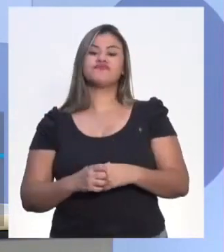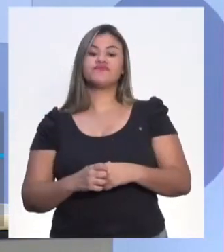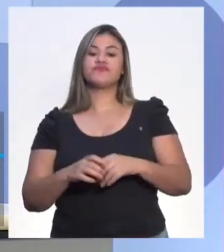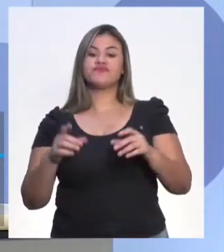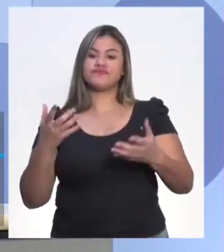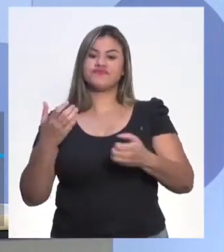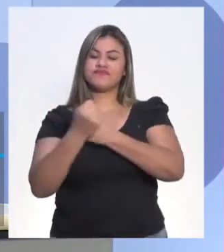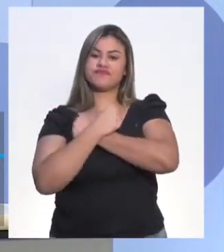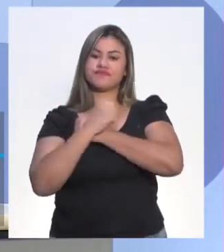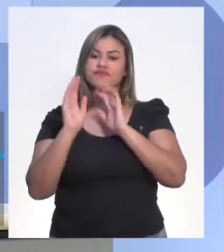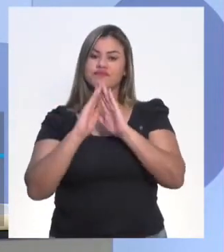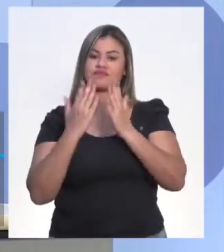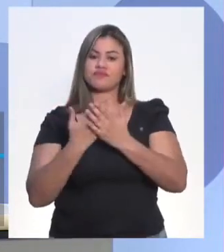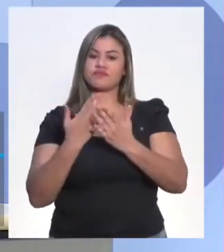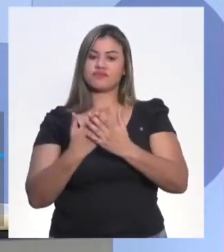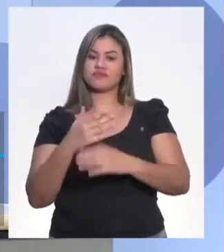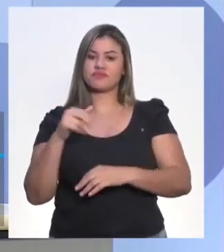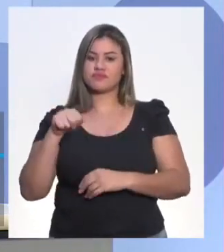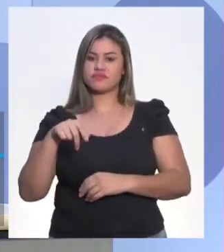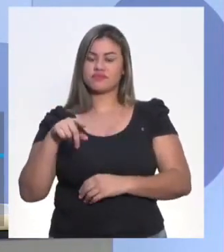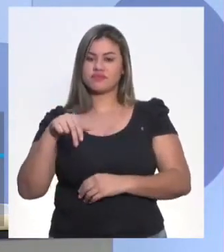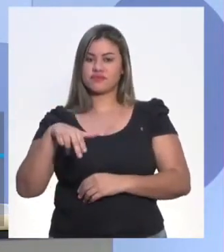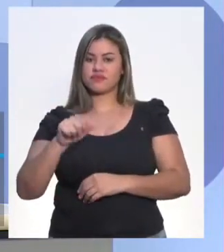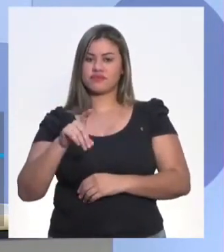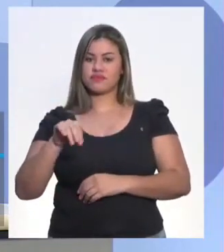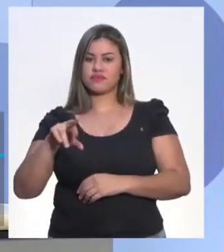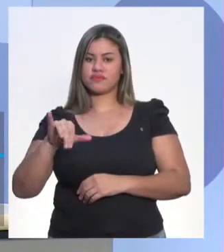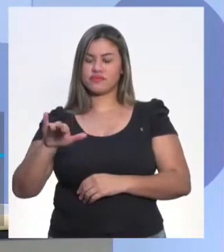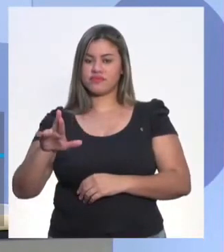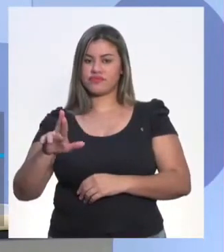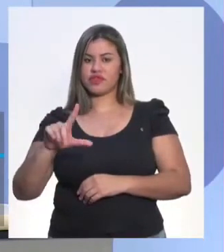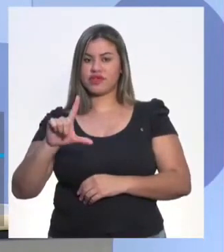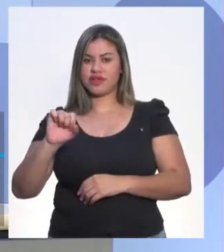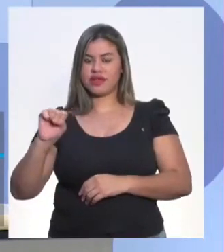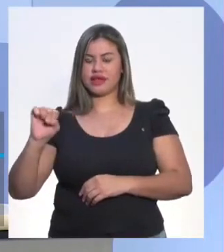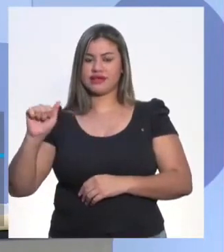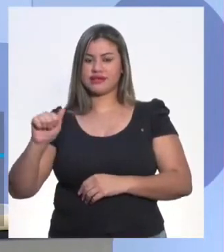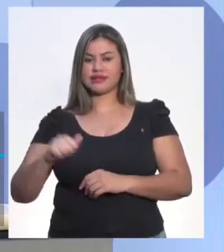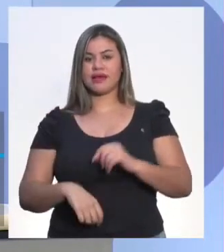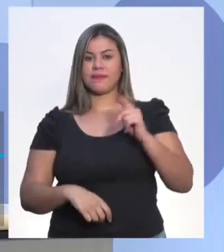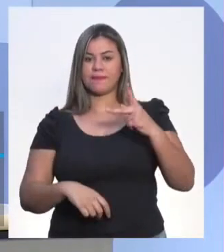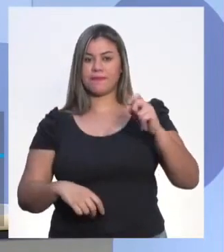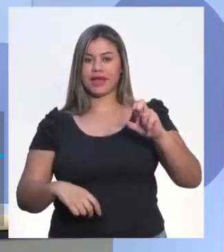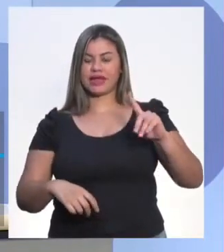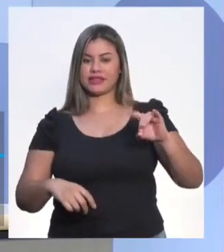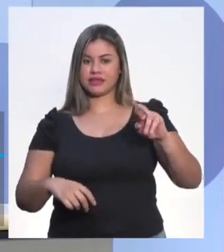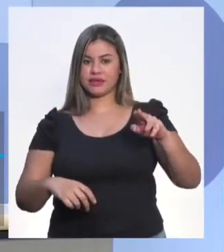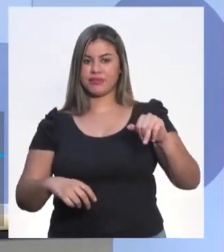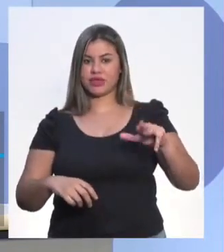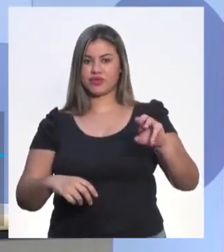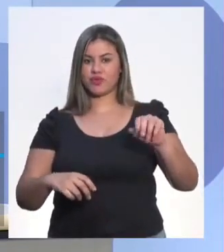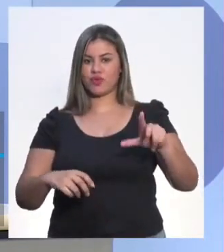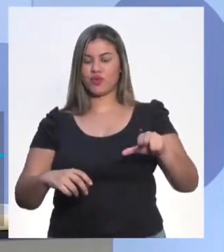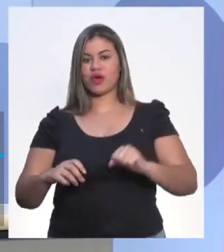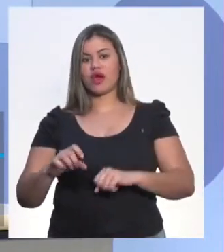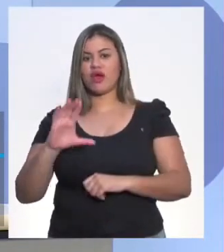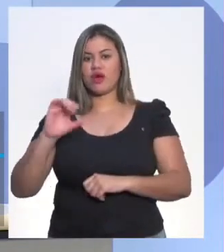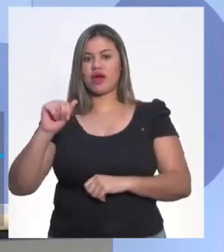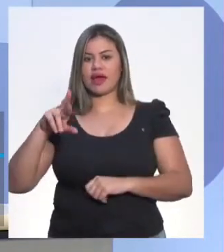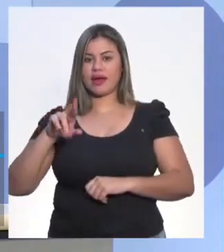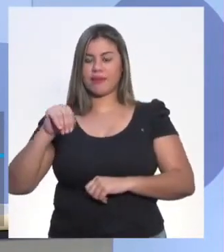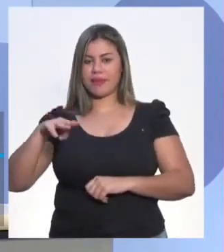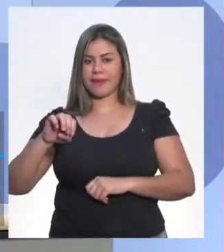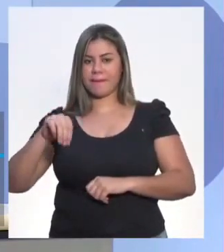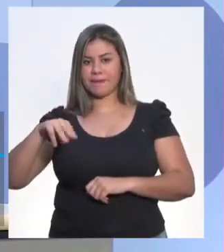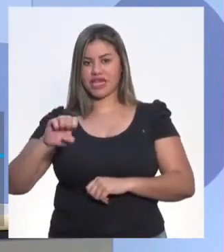algumas escolas. Escola Professora Nadir Lessa Tognini, Escola Padre Manuel da Nóbrega, Escola Carmen Mendes